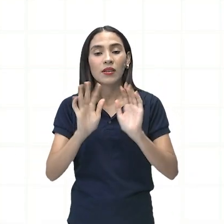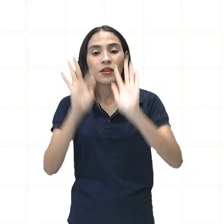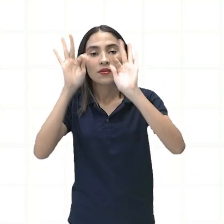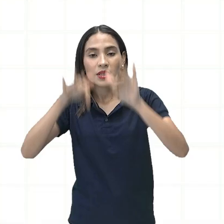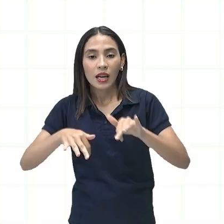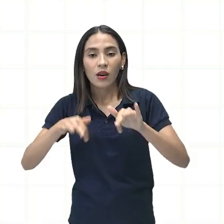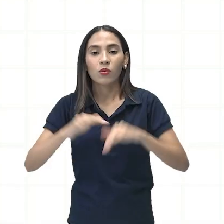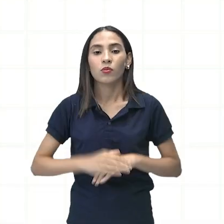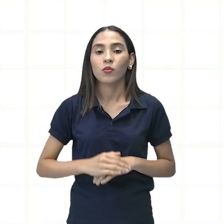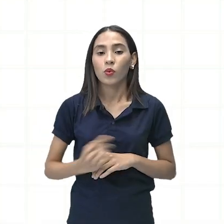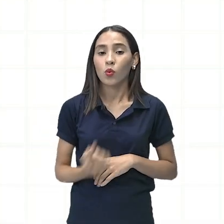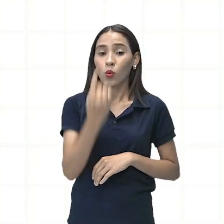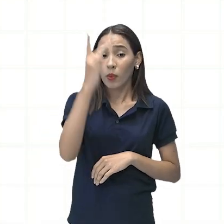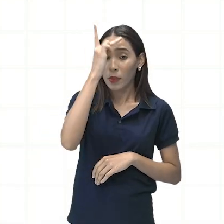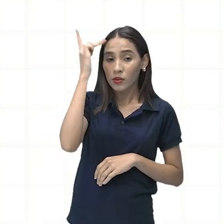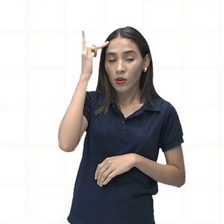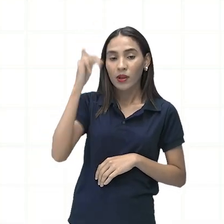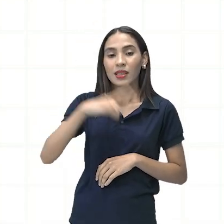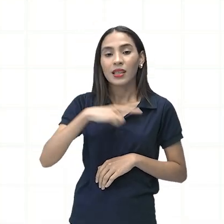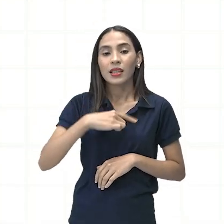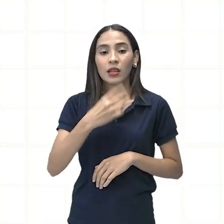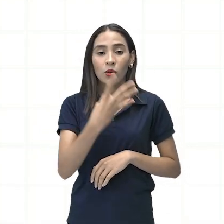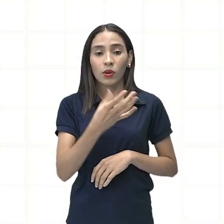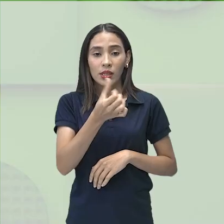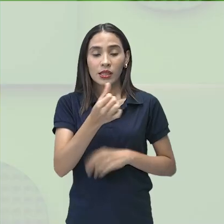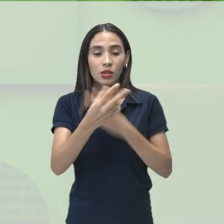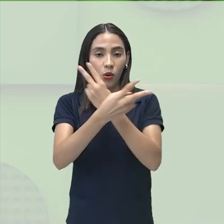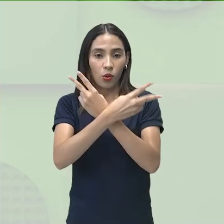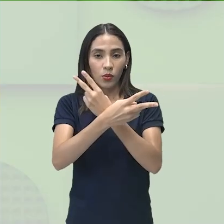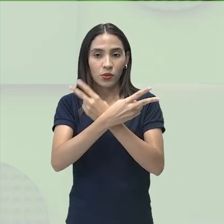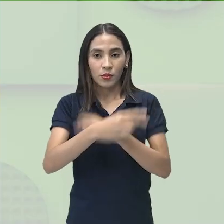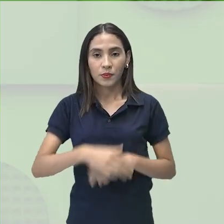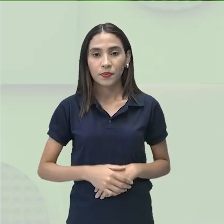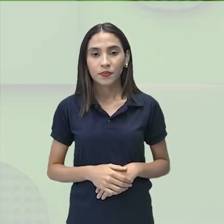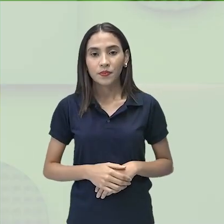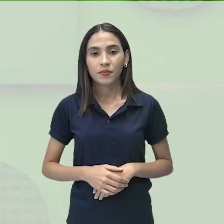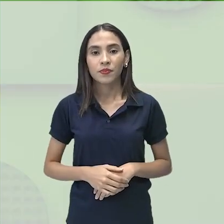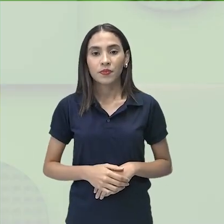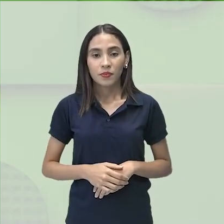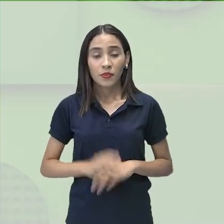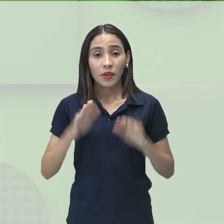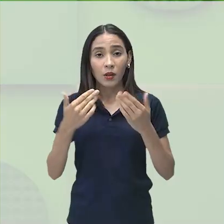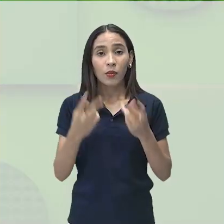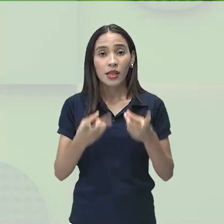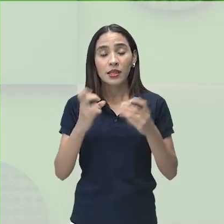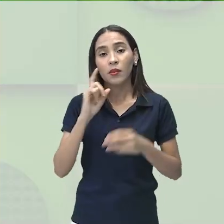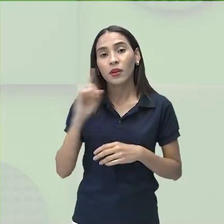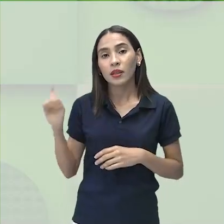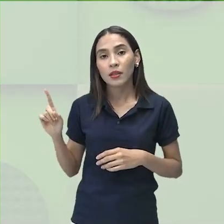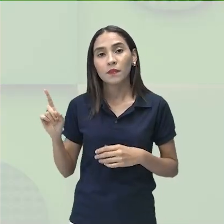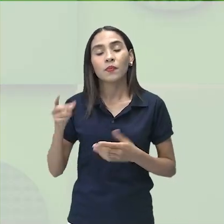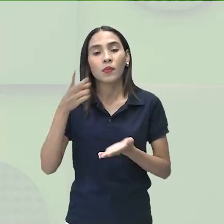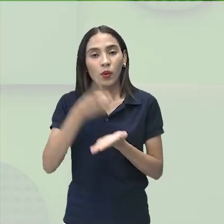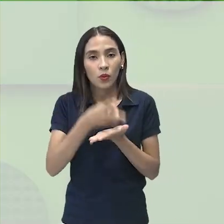final um indivíduo com 46 cromossomos. Bem, vejam só. Então,